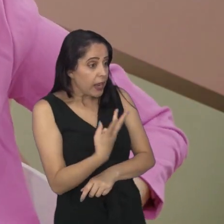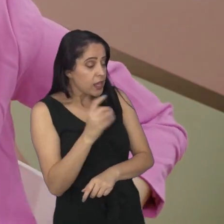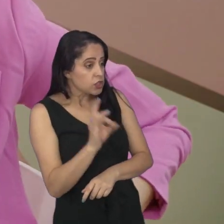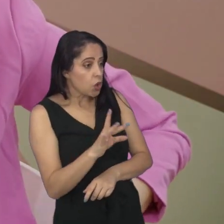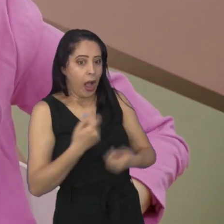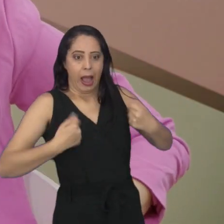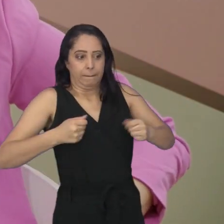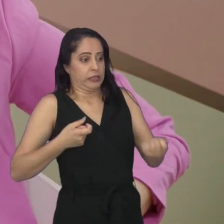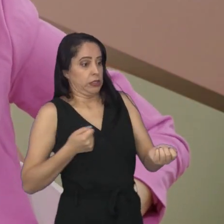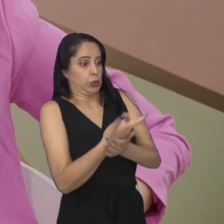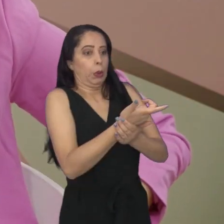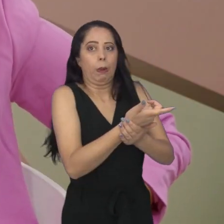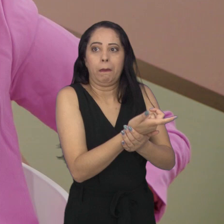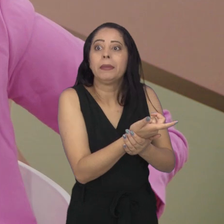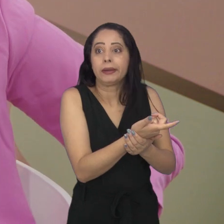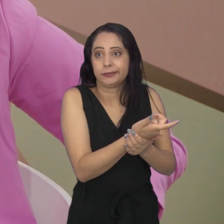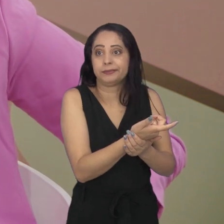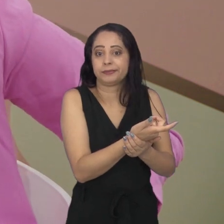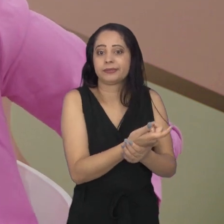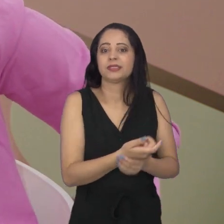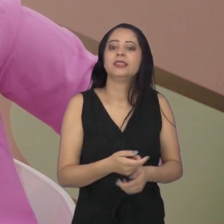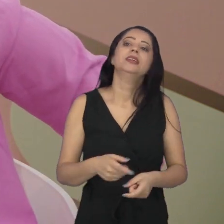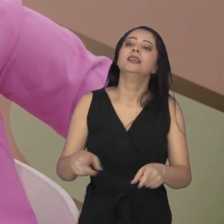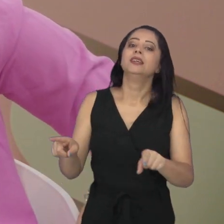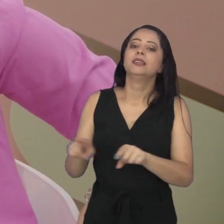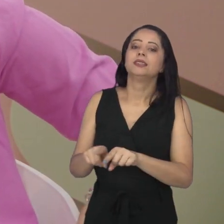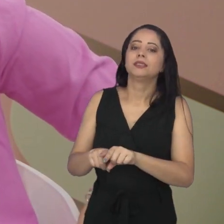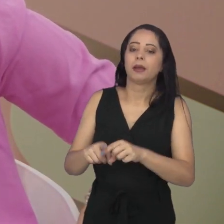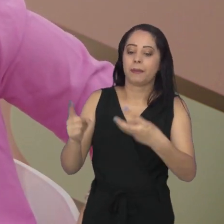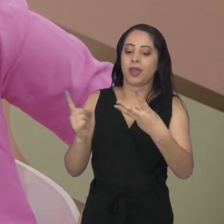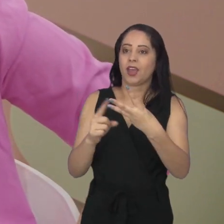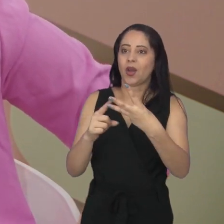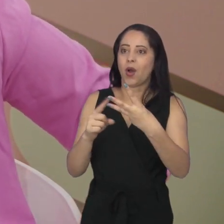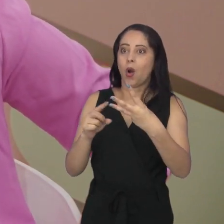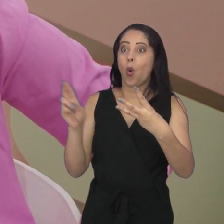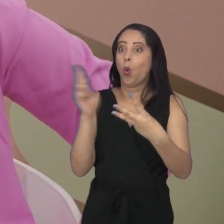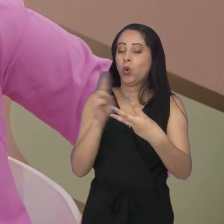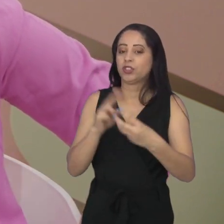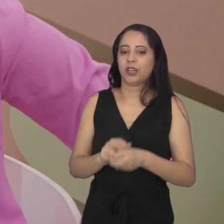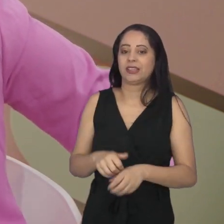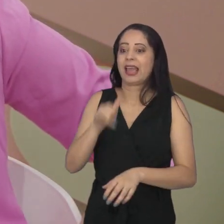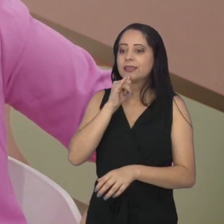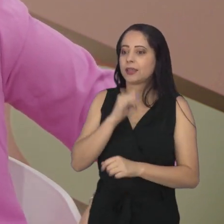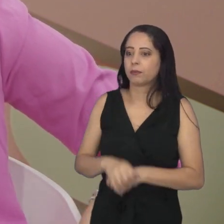unidades, eu preciso daquilo. Sim. E o gatilho de urgência, né? Que também é utilizado bastante nisso.